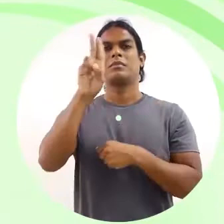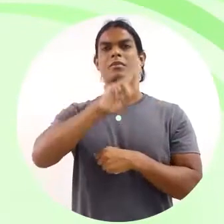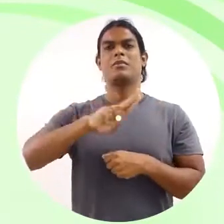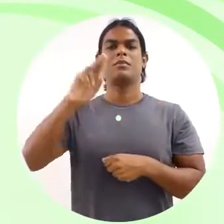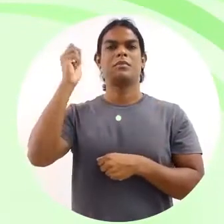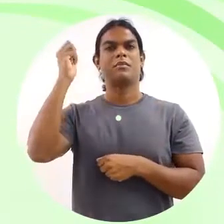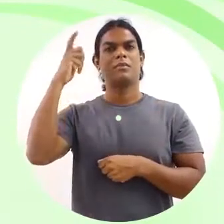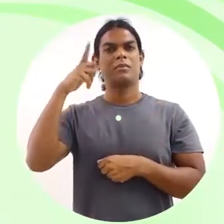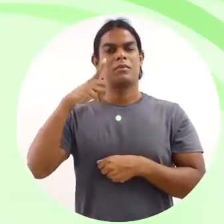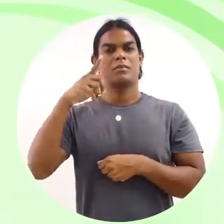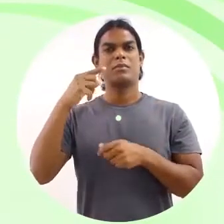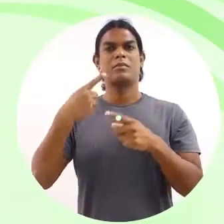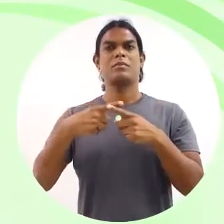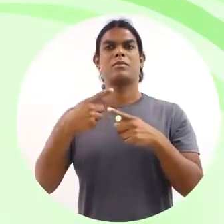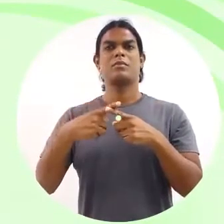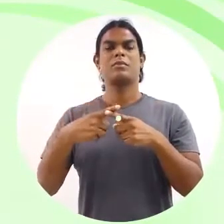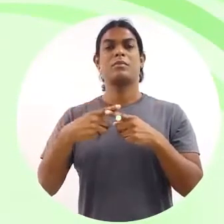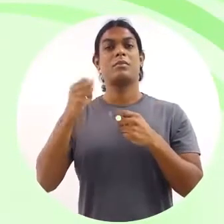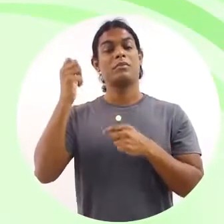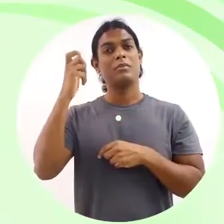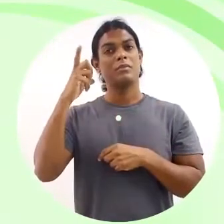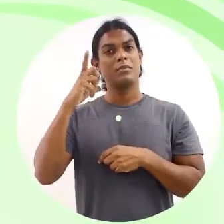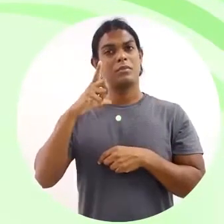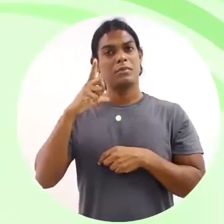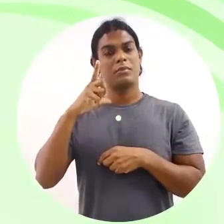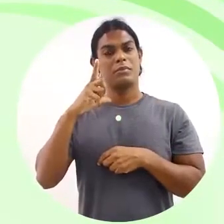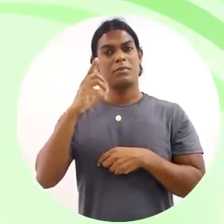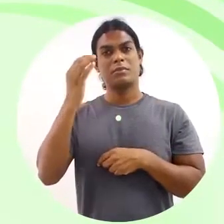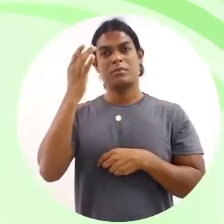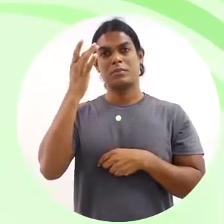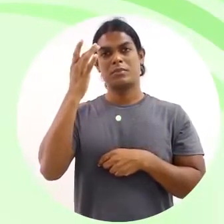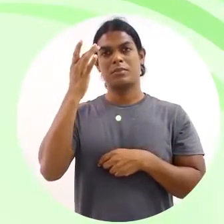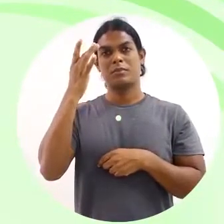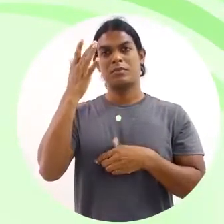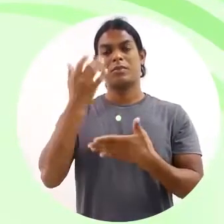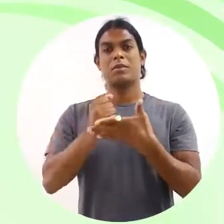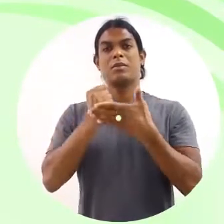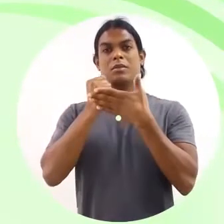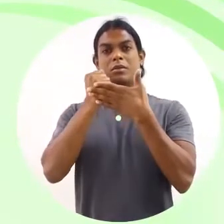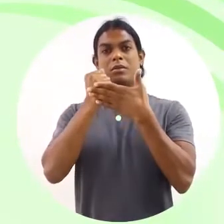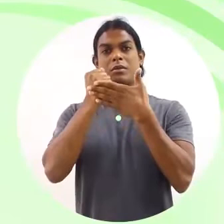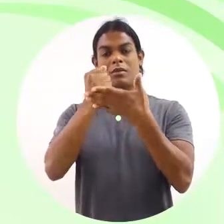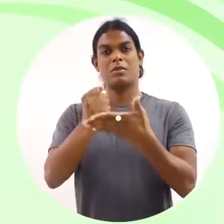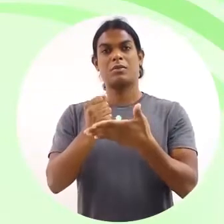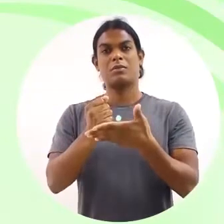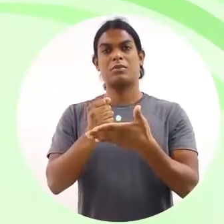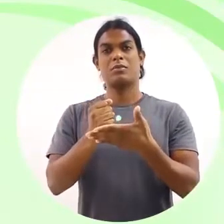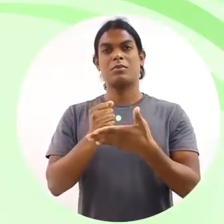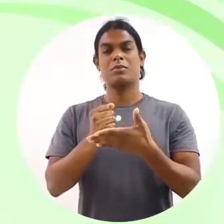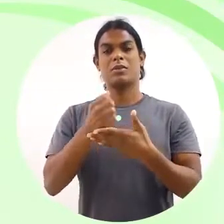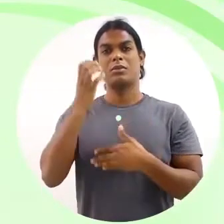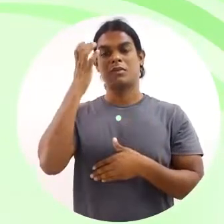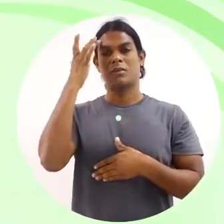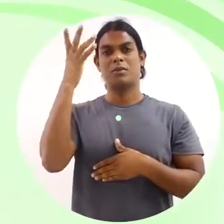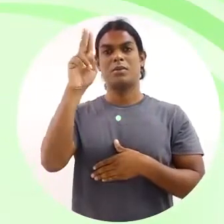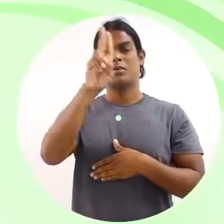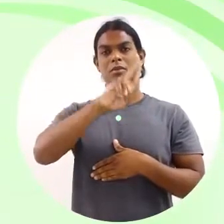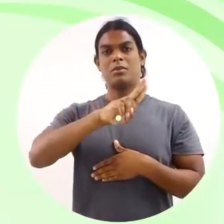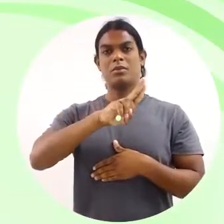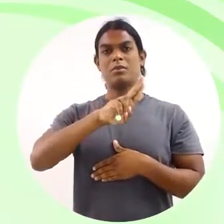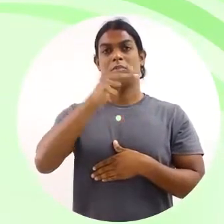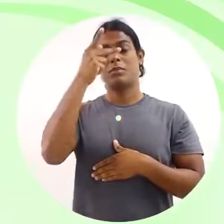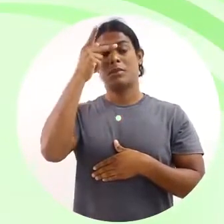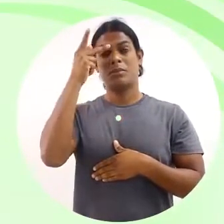celular, porque o celular ele facilita para aquelas pessoas que querem utilizar